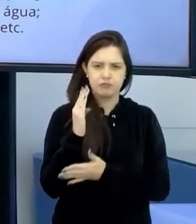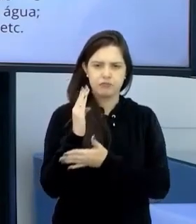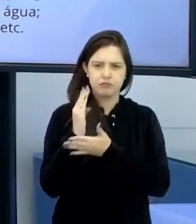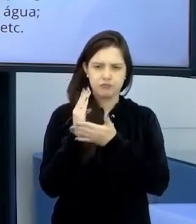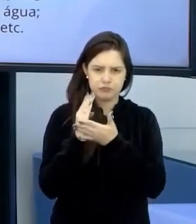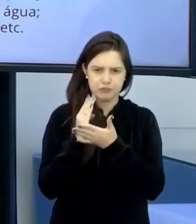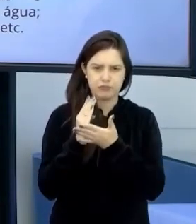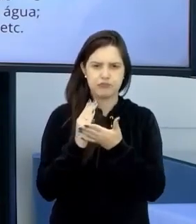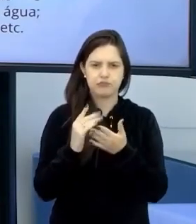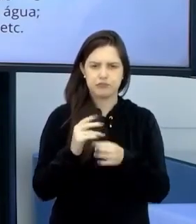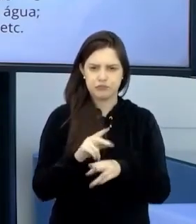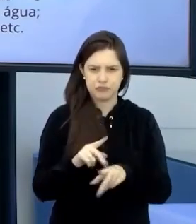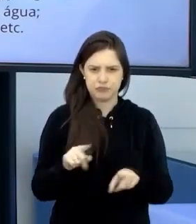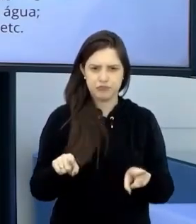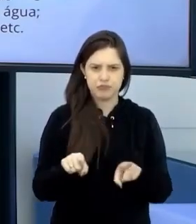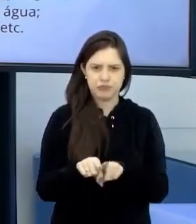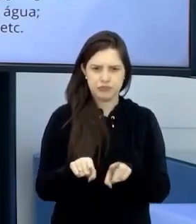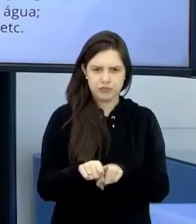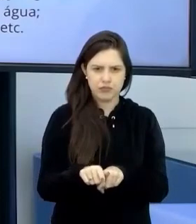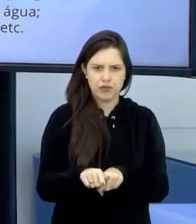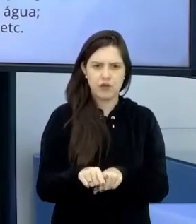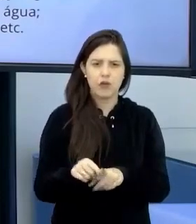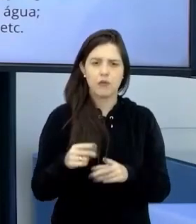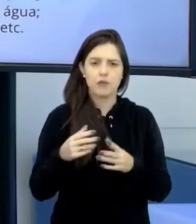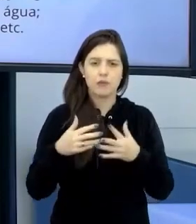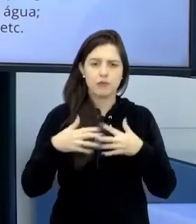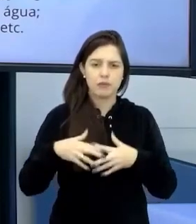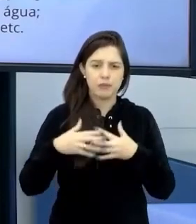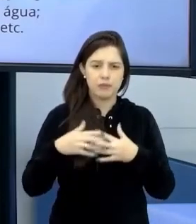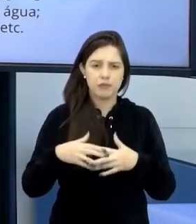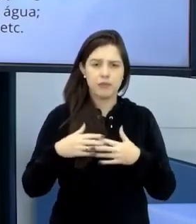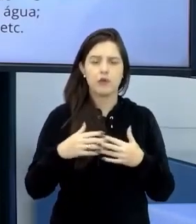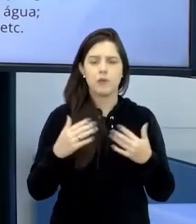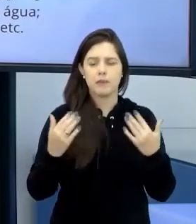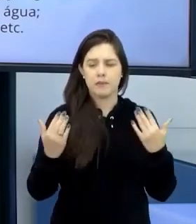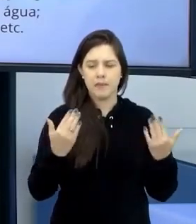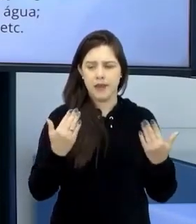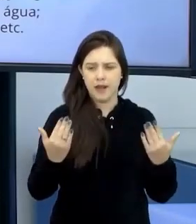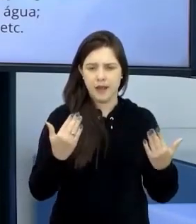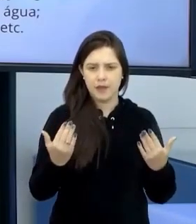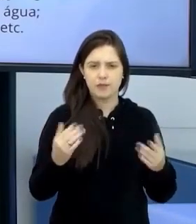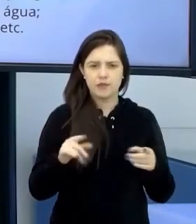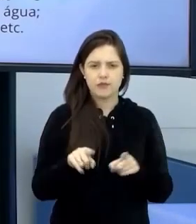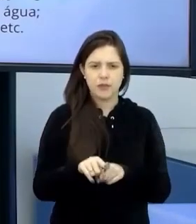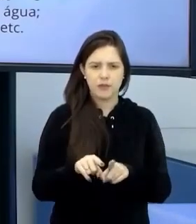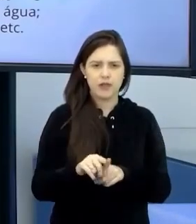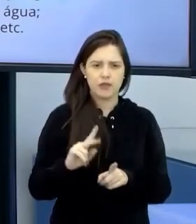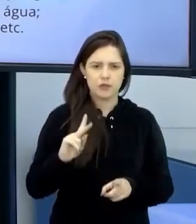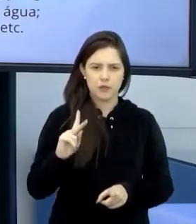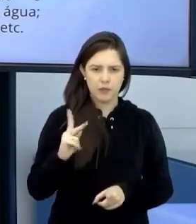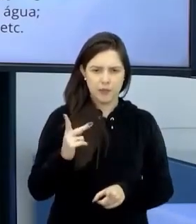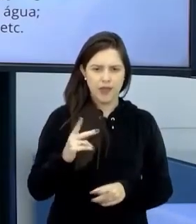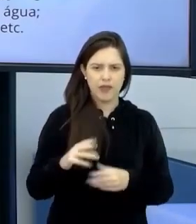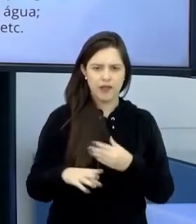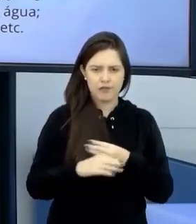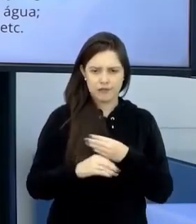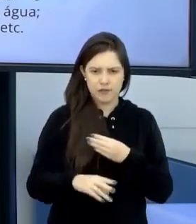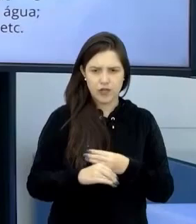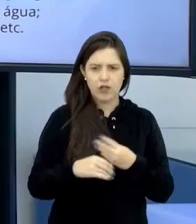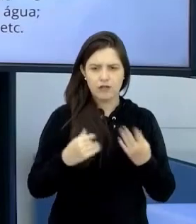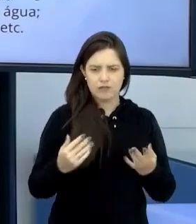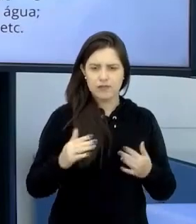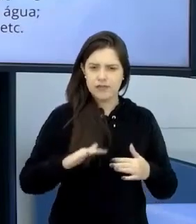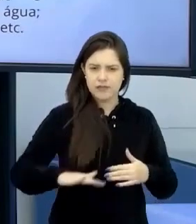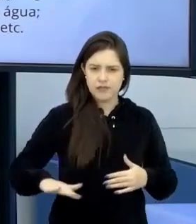um deslocamento de equilíbrio e, consequentemente, alterando o padrão de pH, ou potencial hidrogeniônico dessa água.